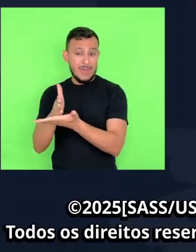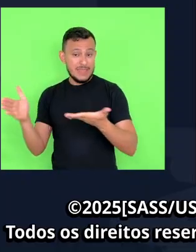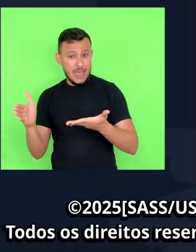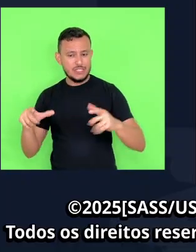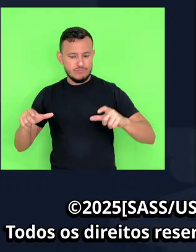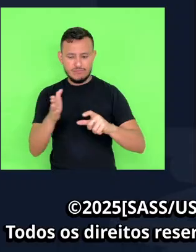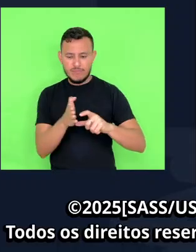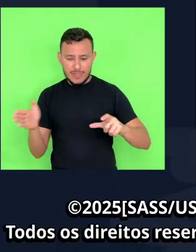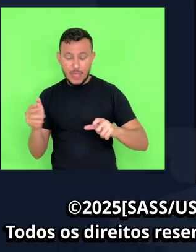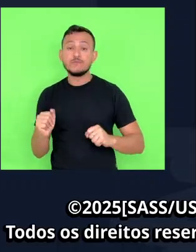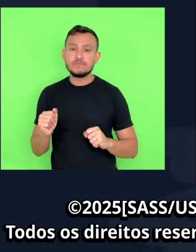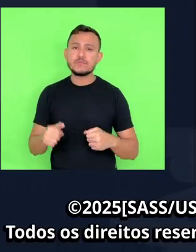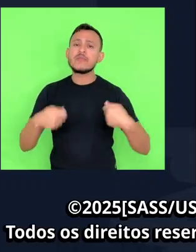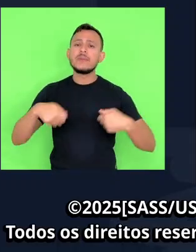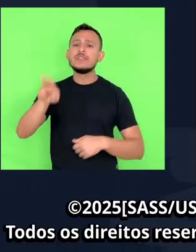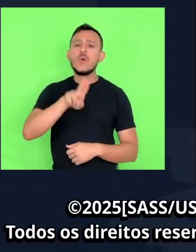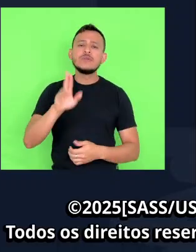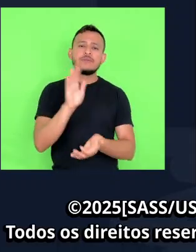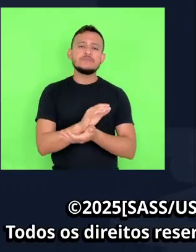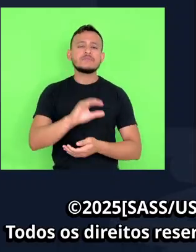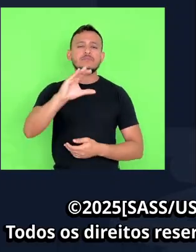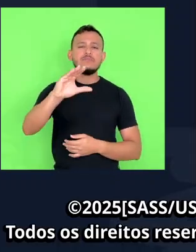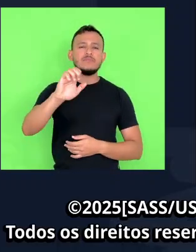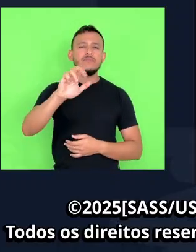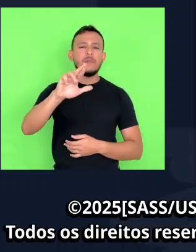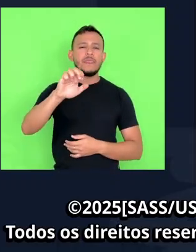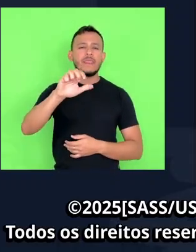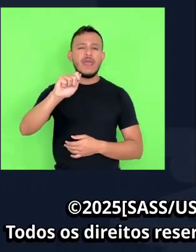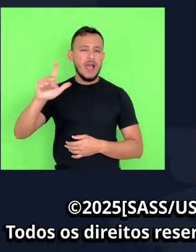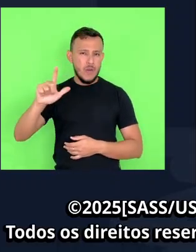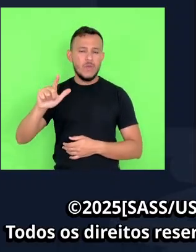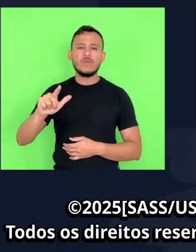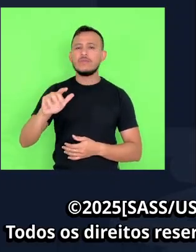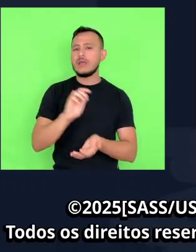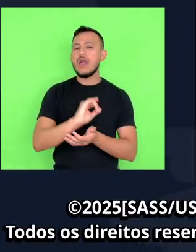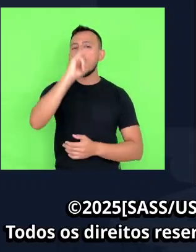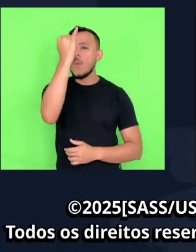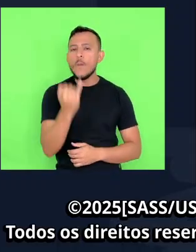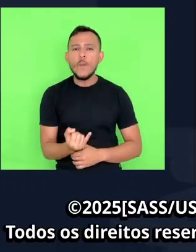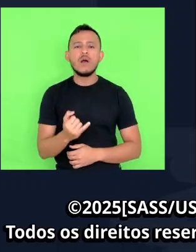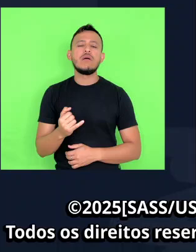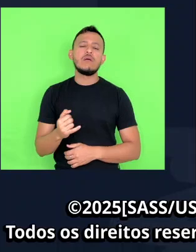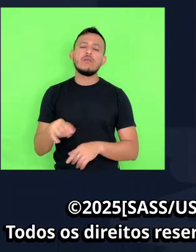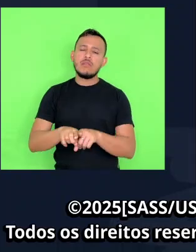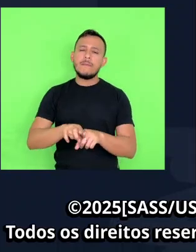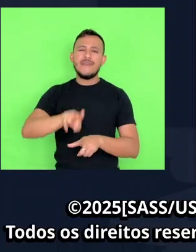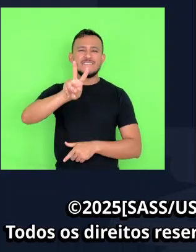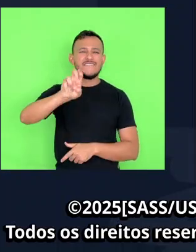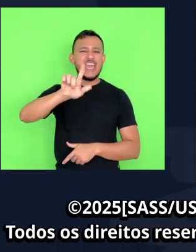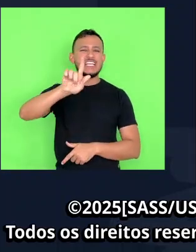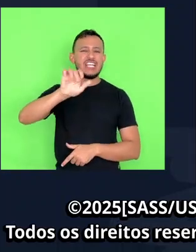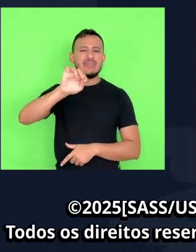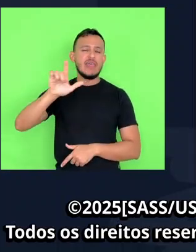devemos consumir cereais integrais também, cereal de origem vegetal, mas não